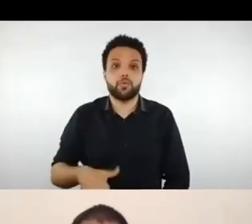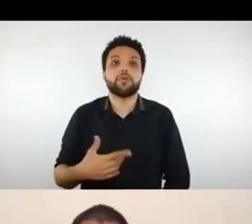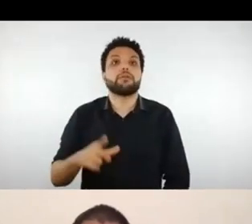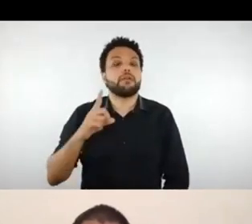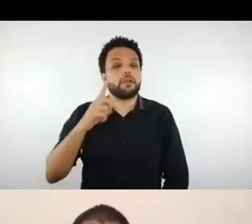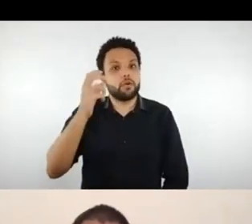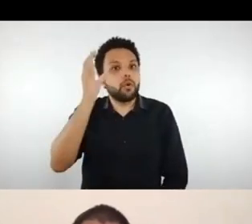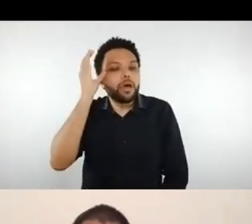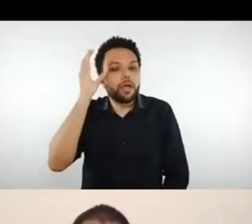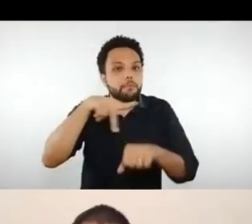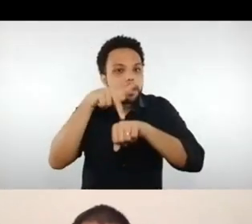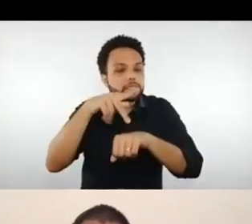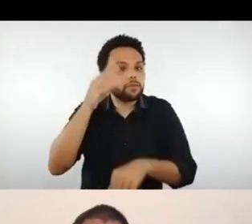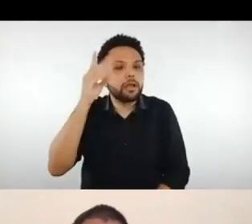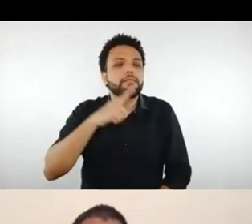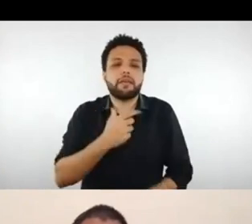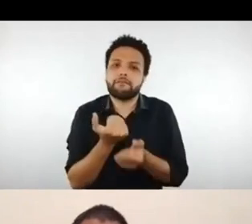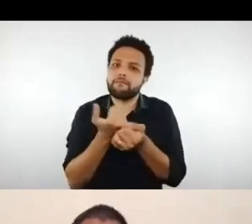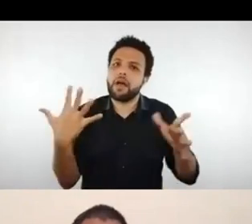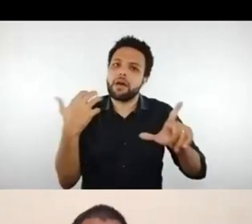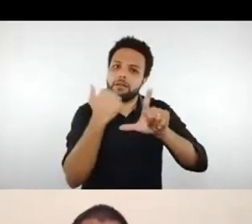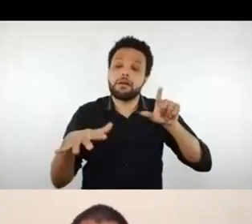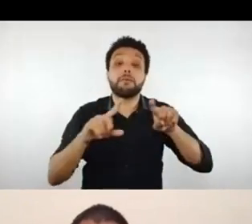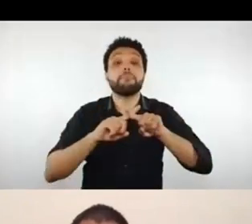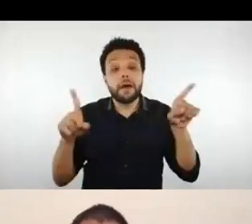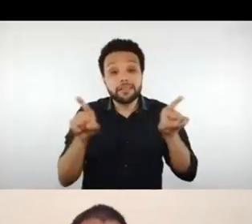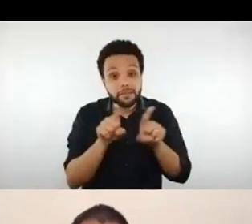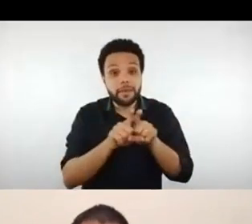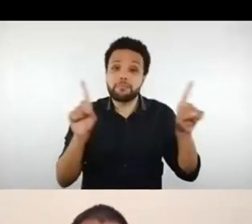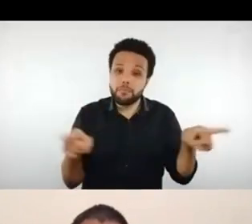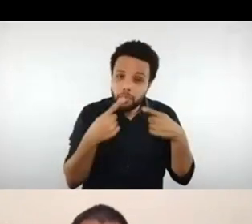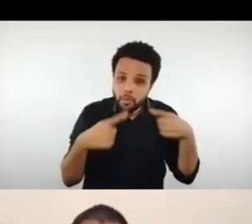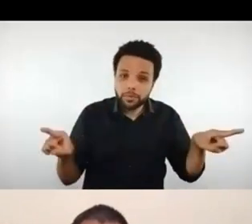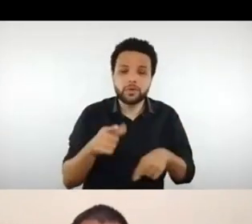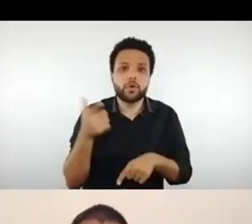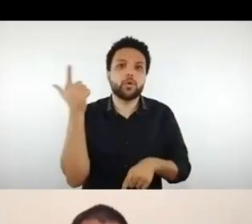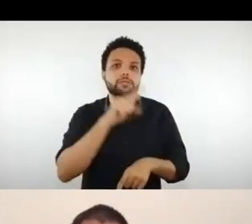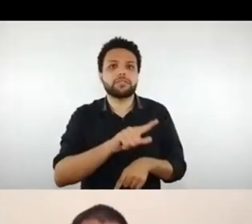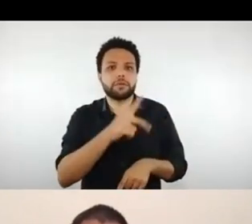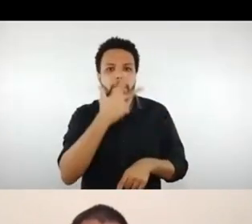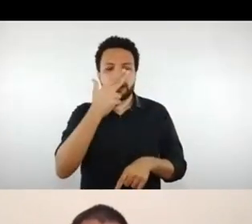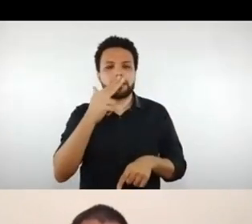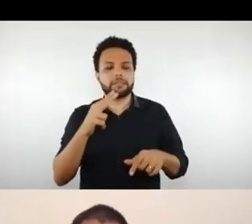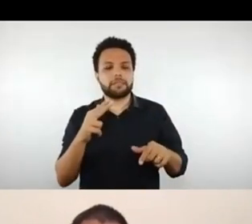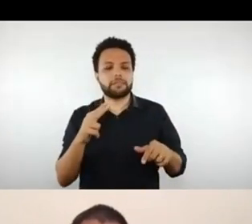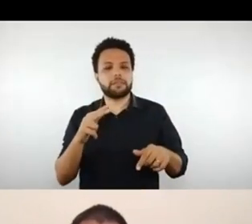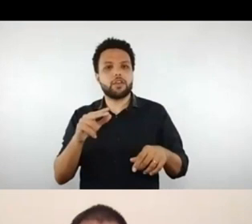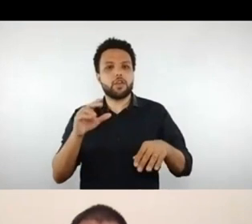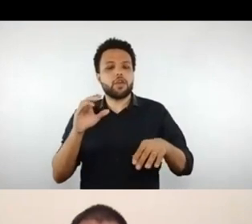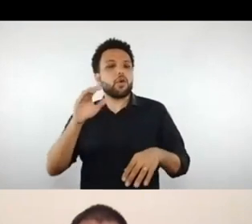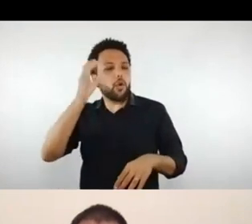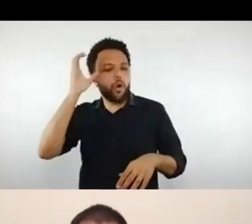Eles têm muita questão hoje do audiovisual, mas também tem da música. Né? Eles conseguiram criar um posicionamento da